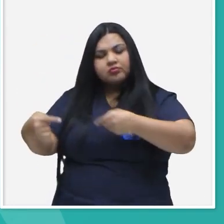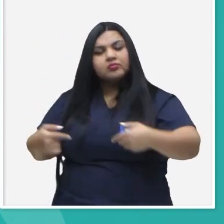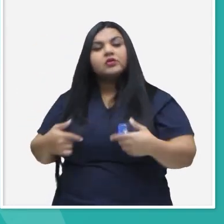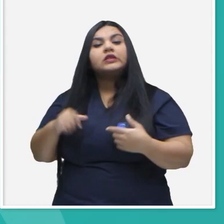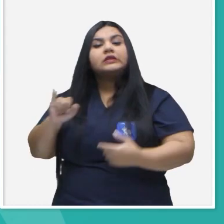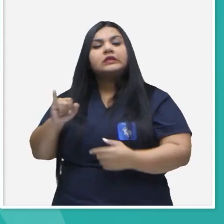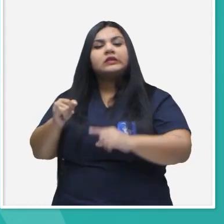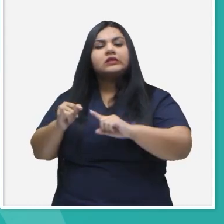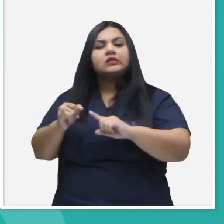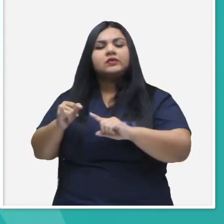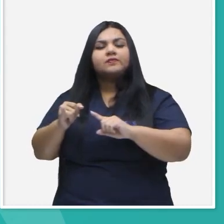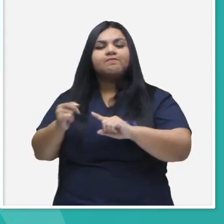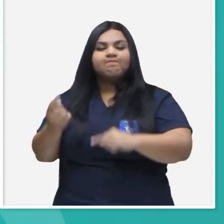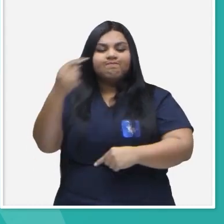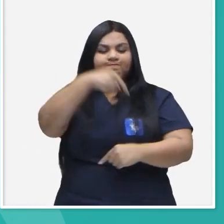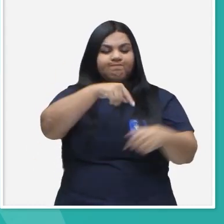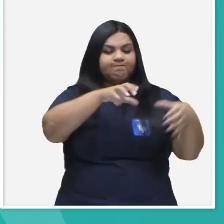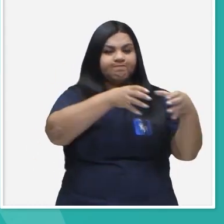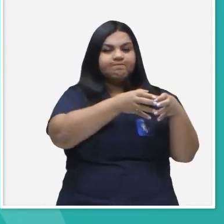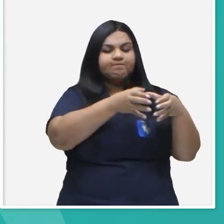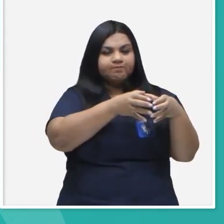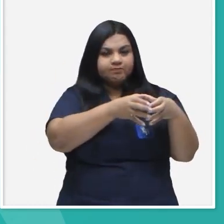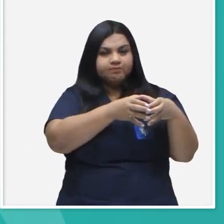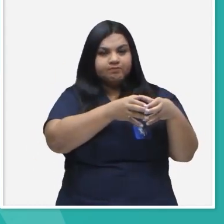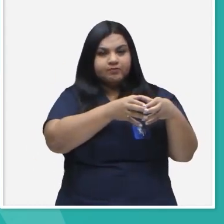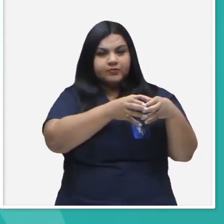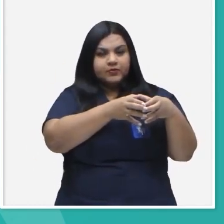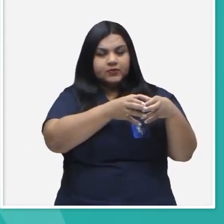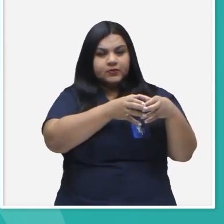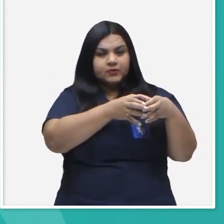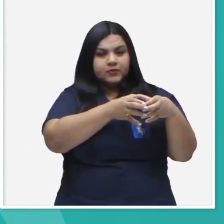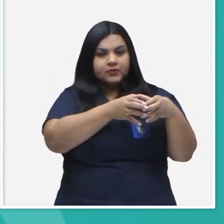Se lá no esporte coletivo,